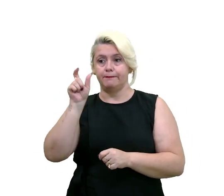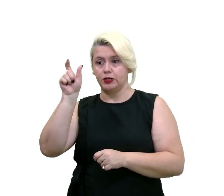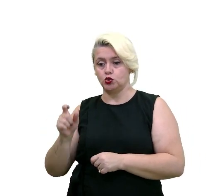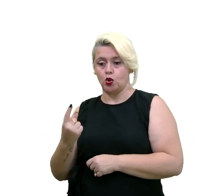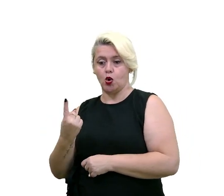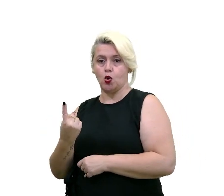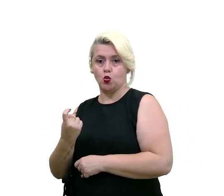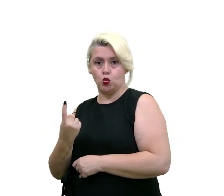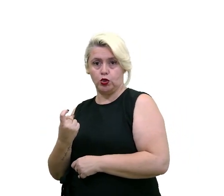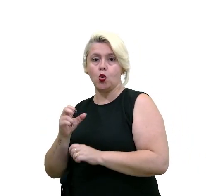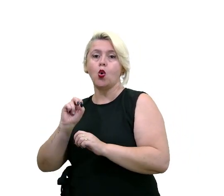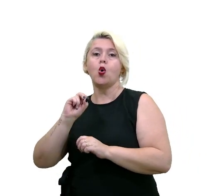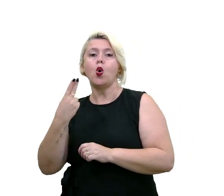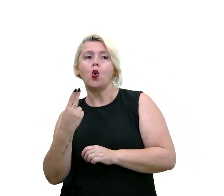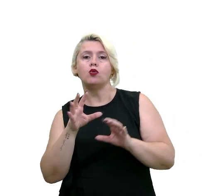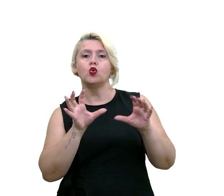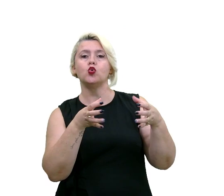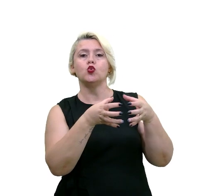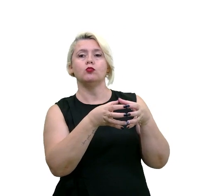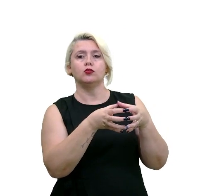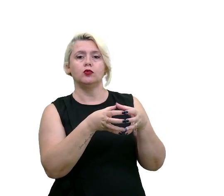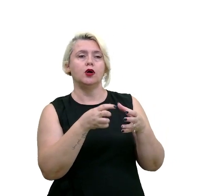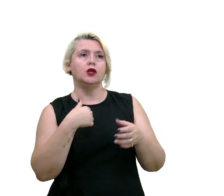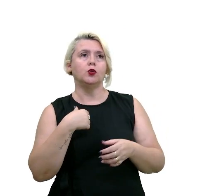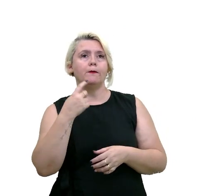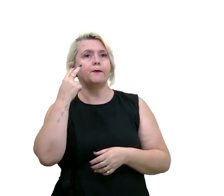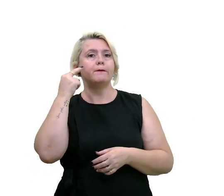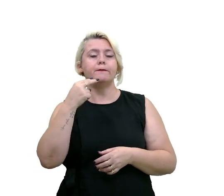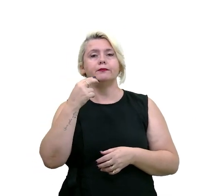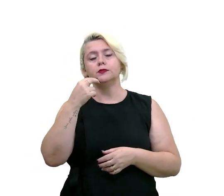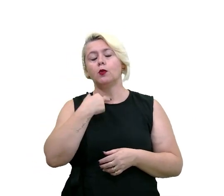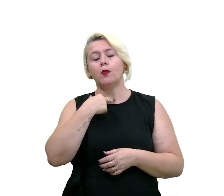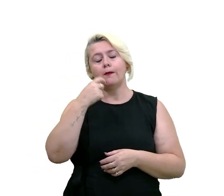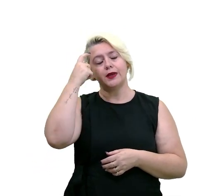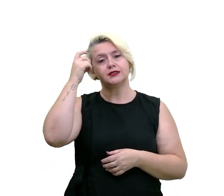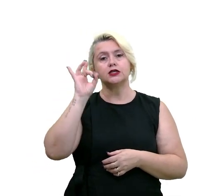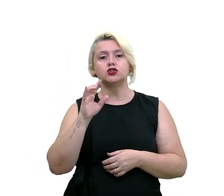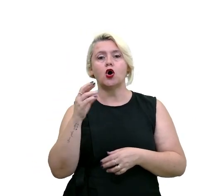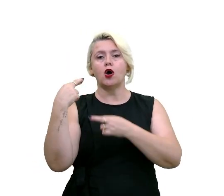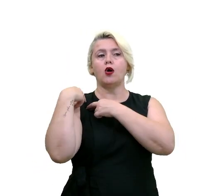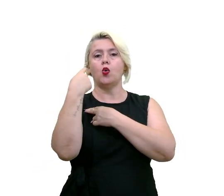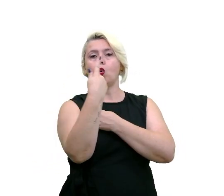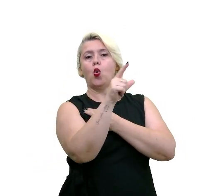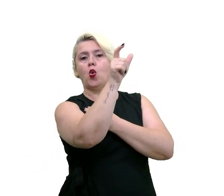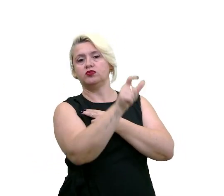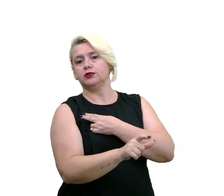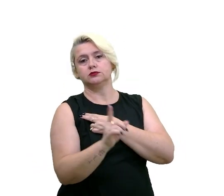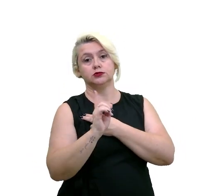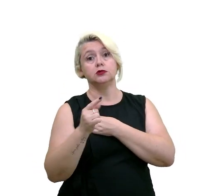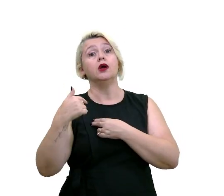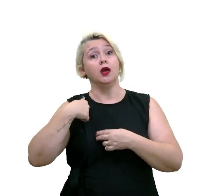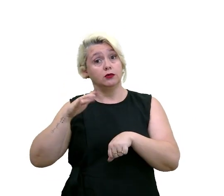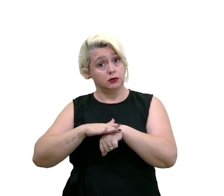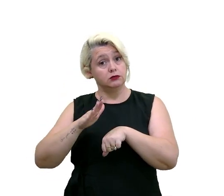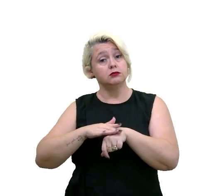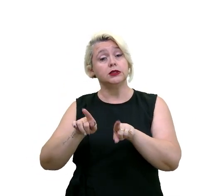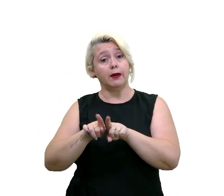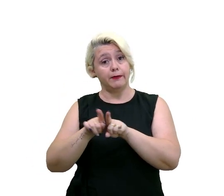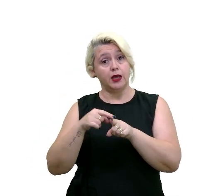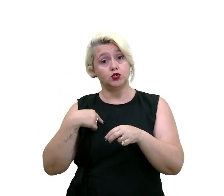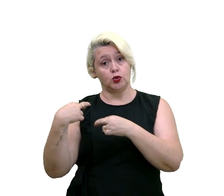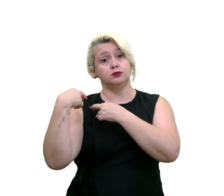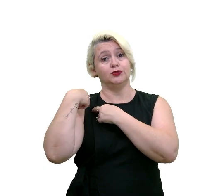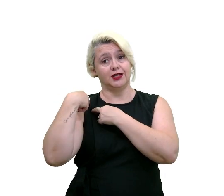que eu posso fazer? Eu não posso pensar que é só o outro, né? E também de ações que são mais gerais, tá